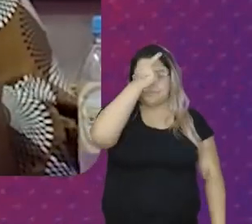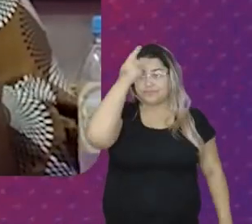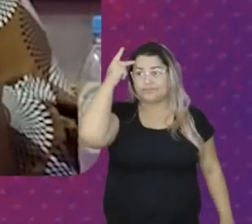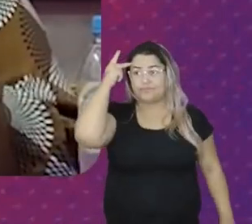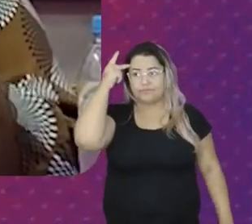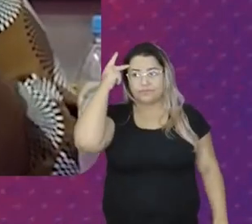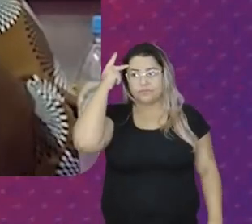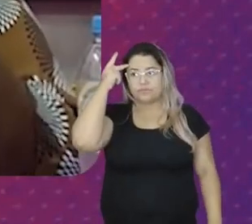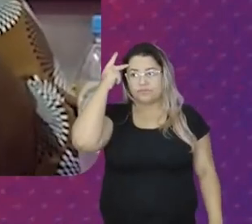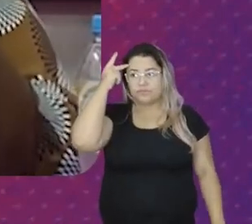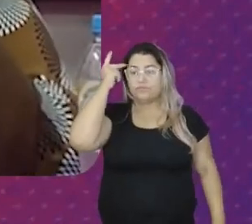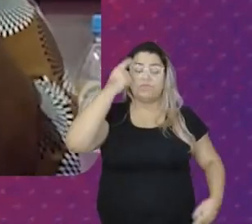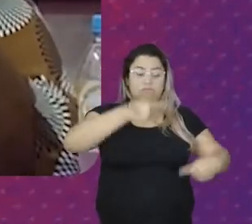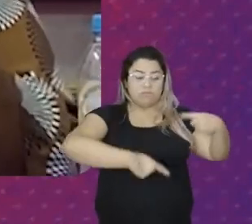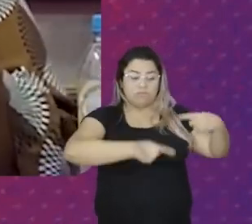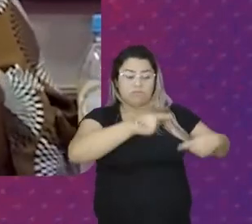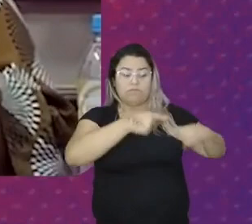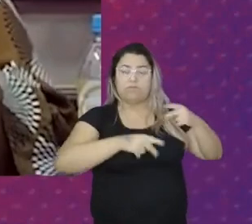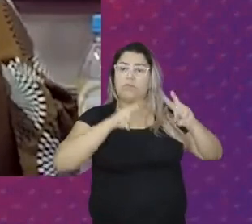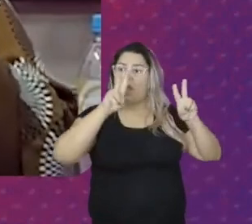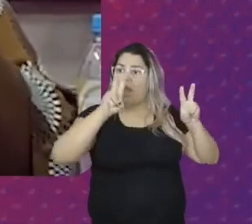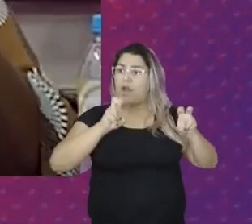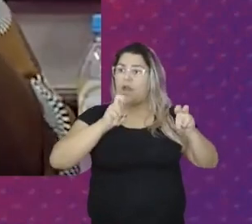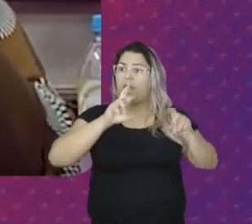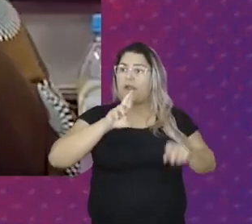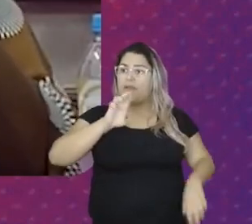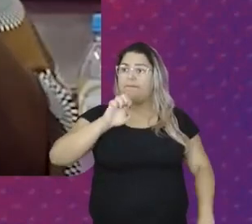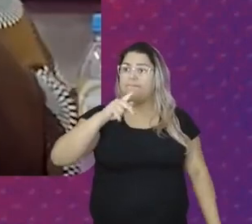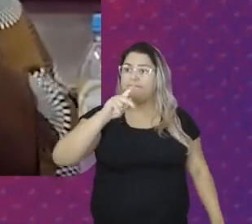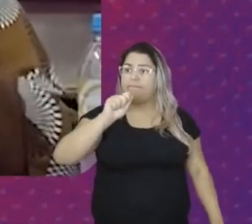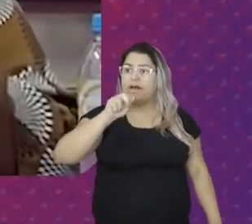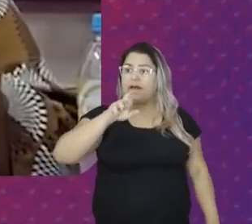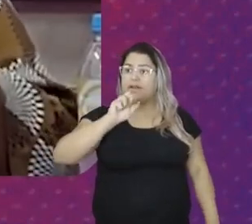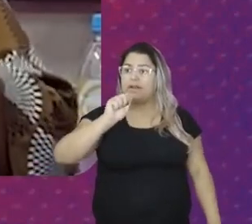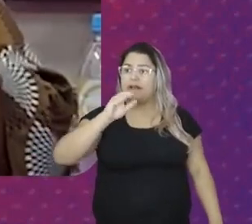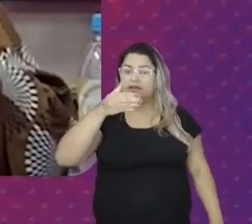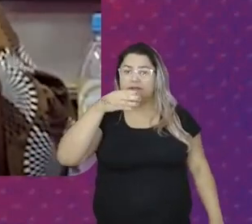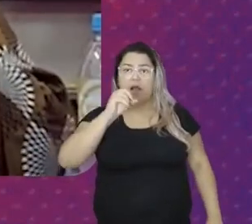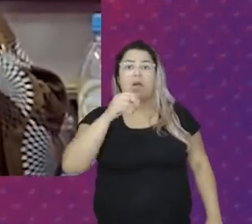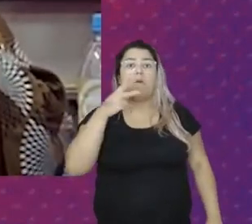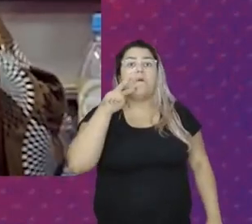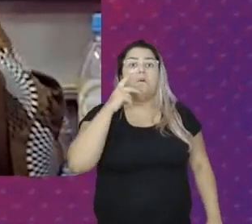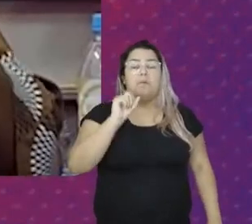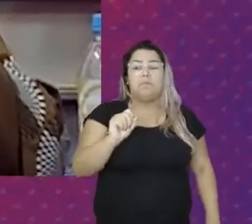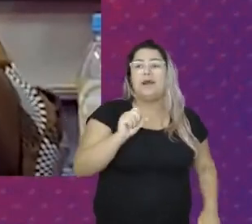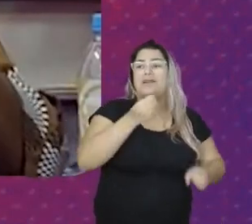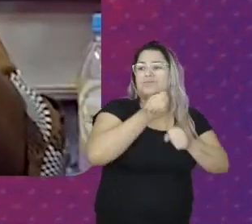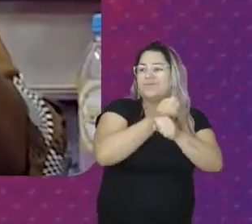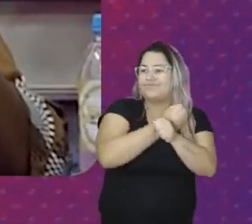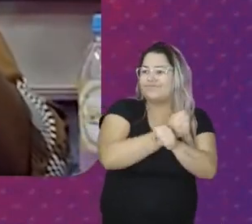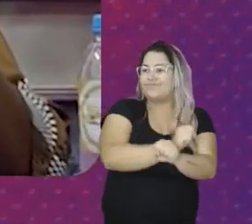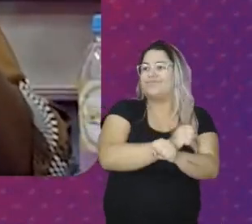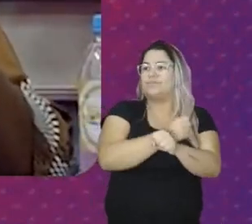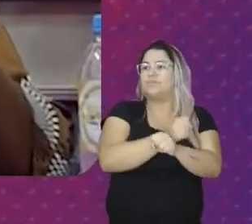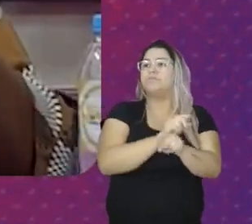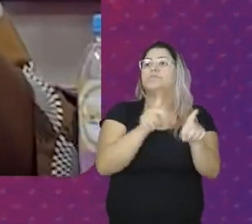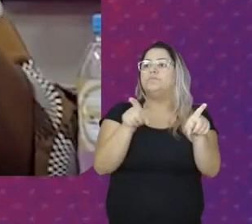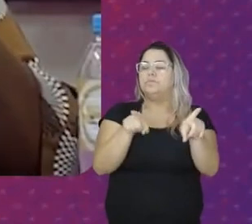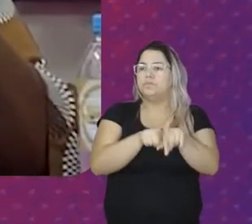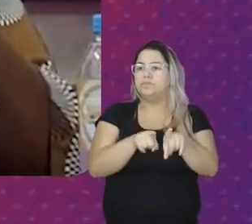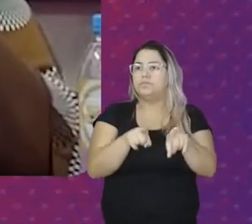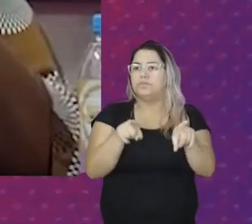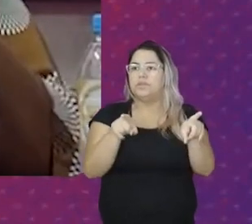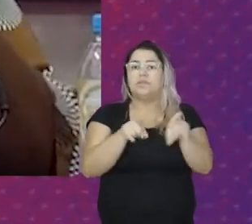escravizadas. O debate sobre reparação foi feito para os escravizadores, que